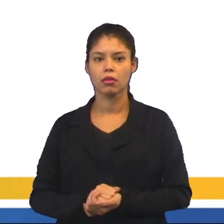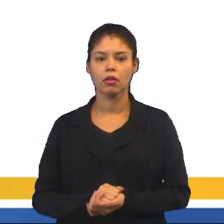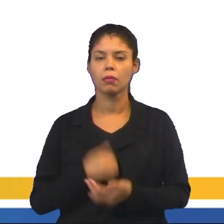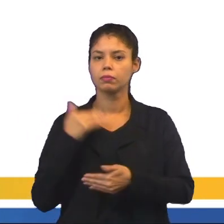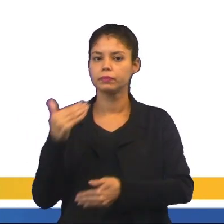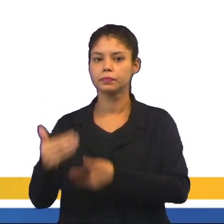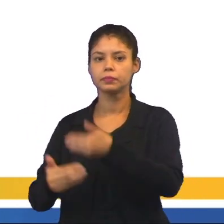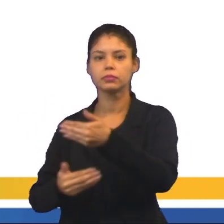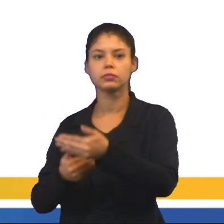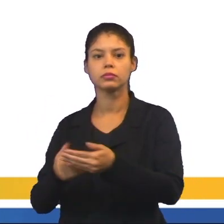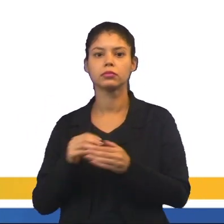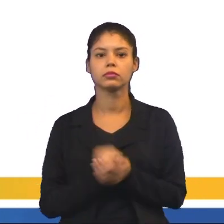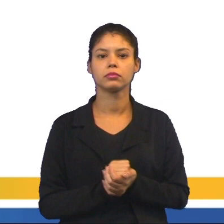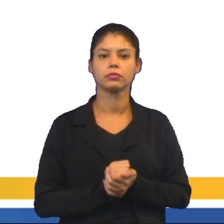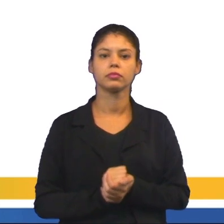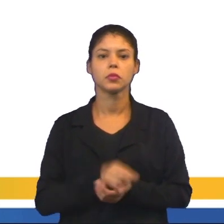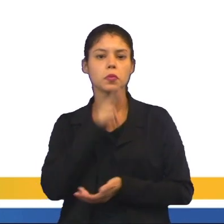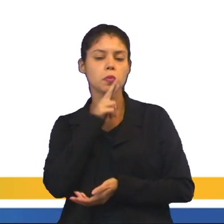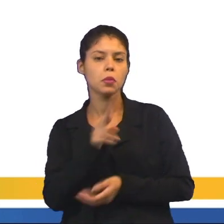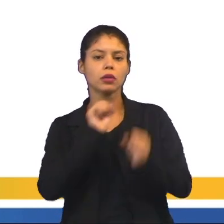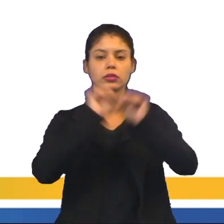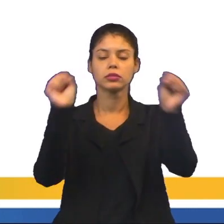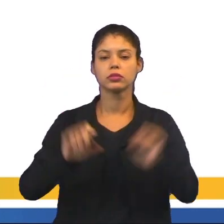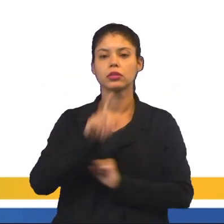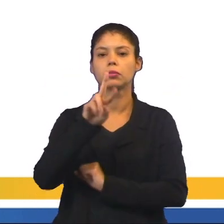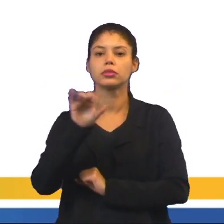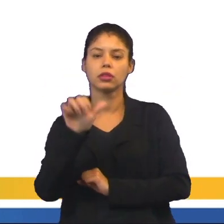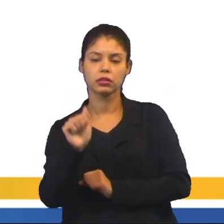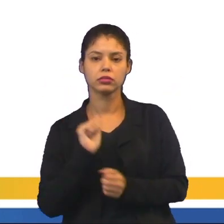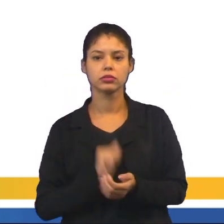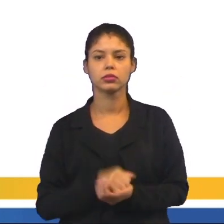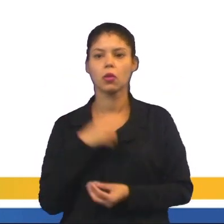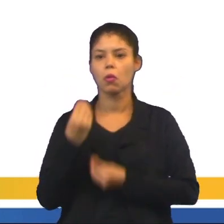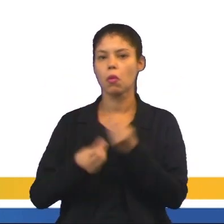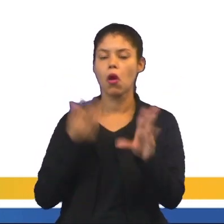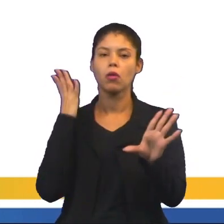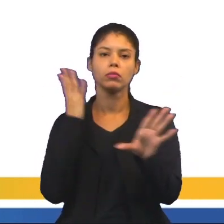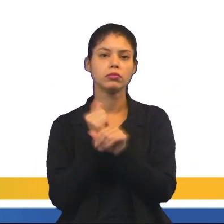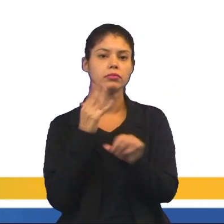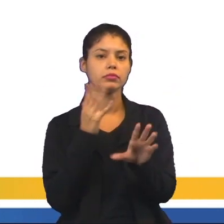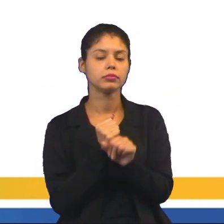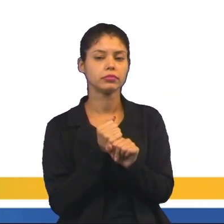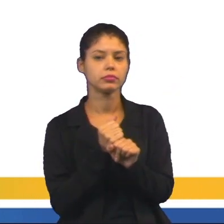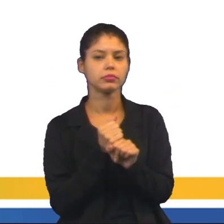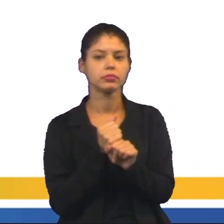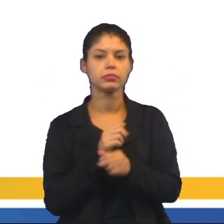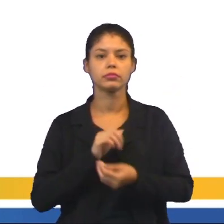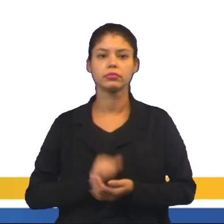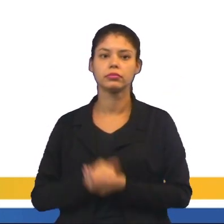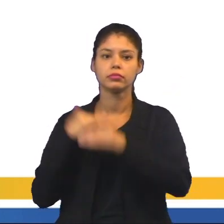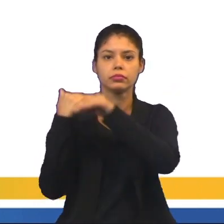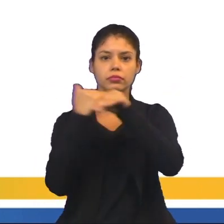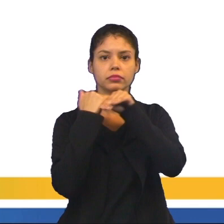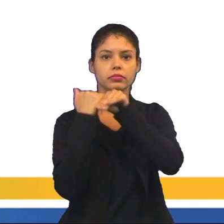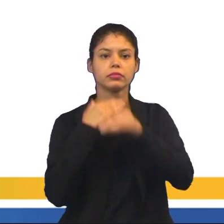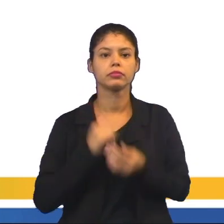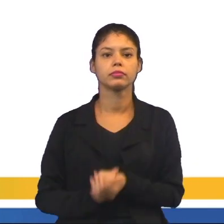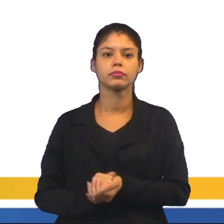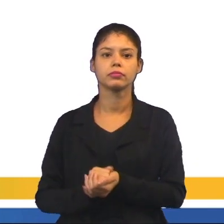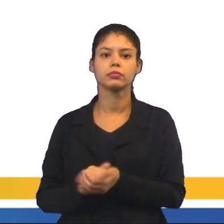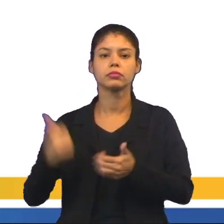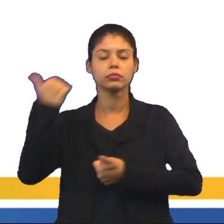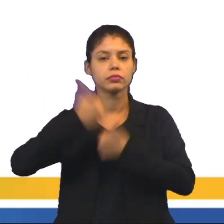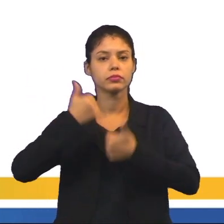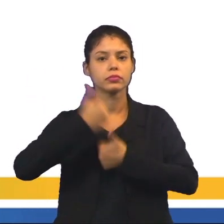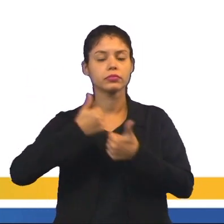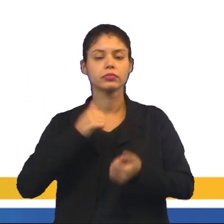fossem desenvolvidos métodos de resolução de sistemas lineares, como o método da adição, igualdade